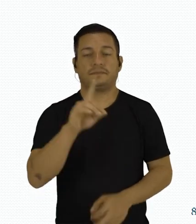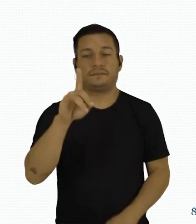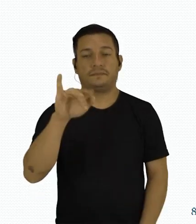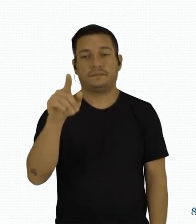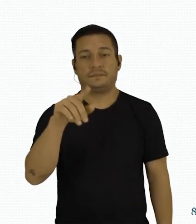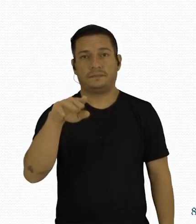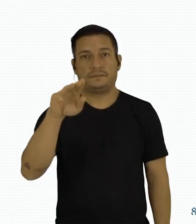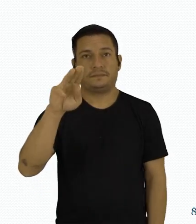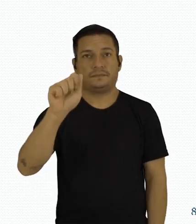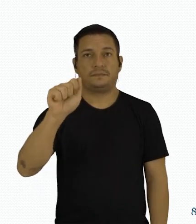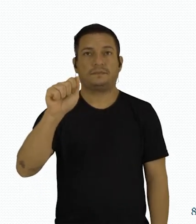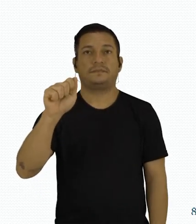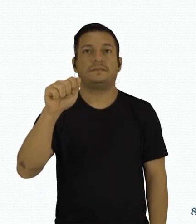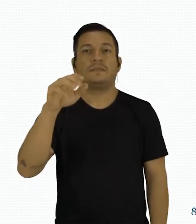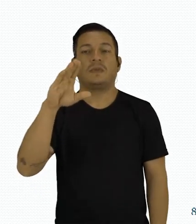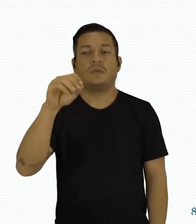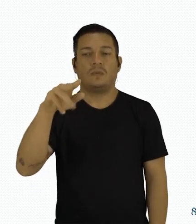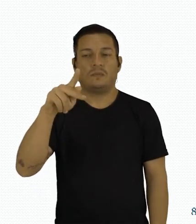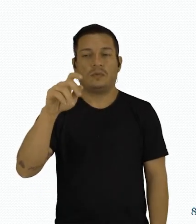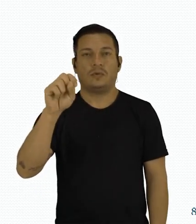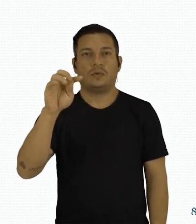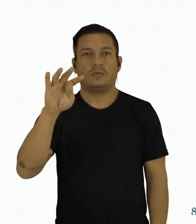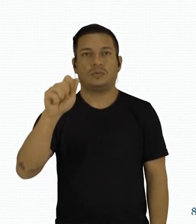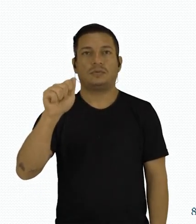né, composta.